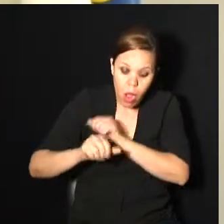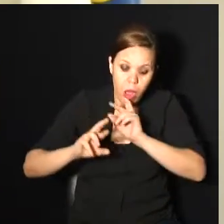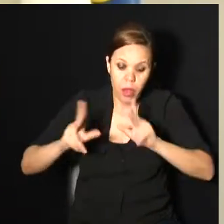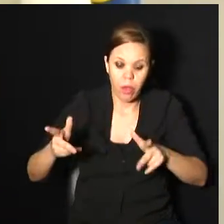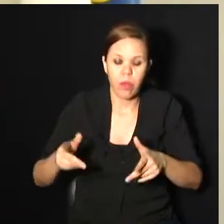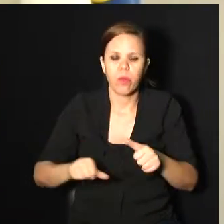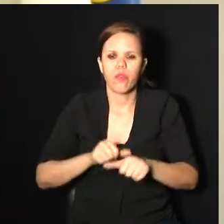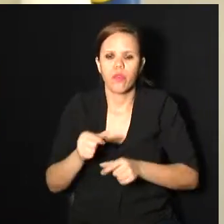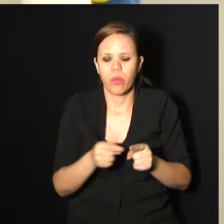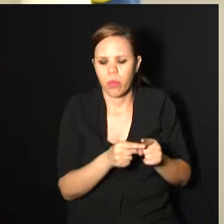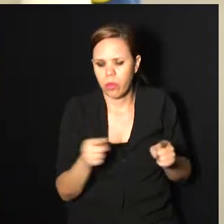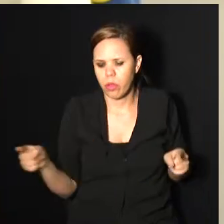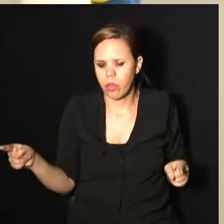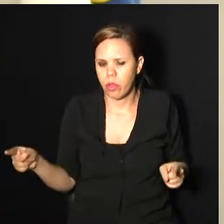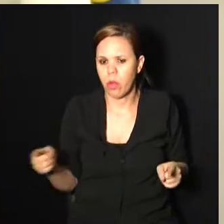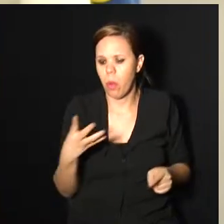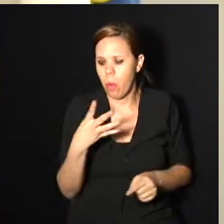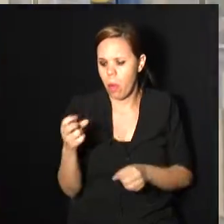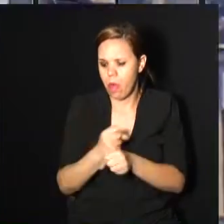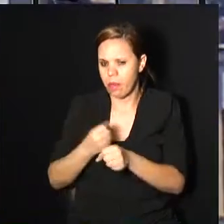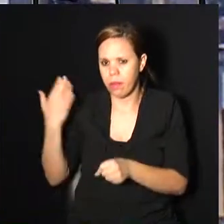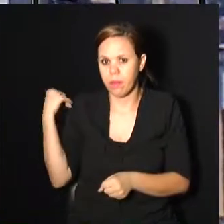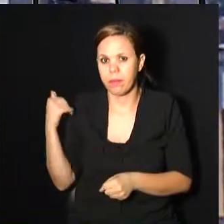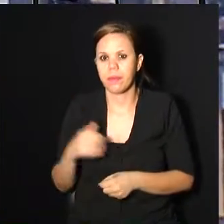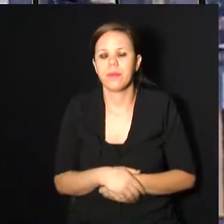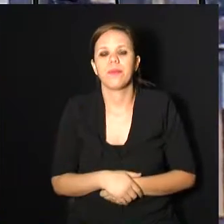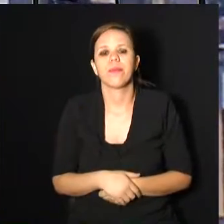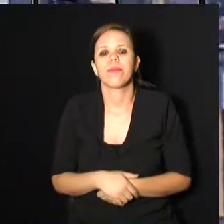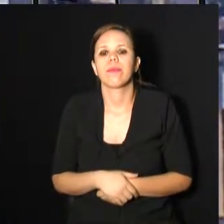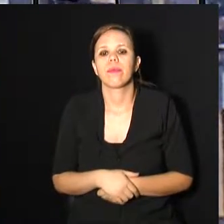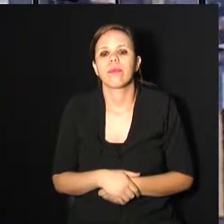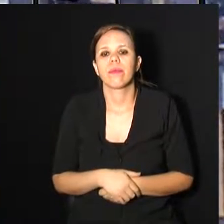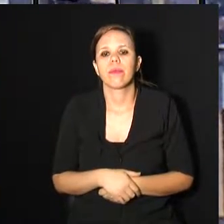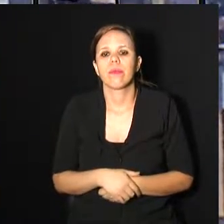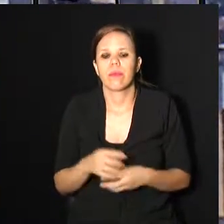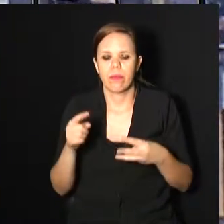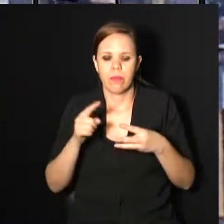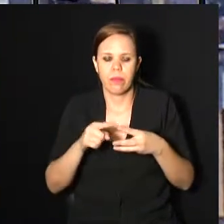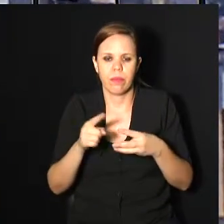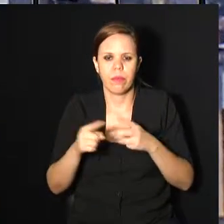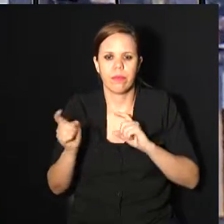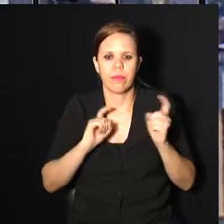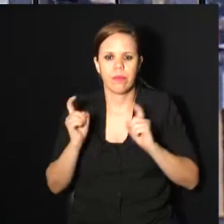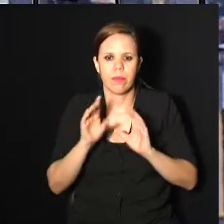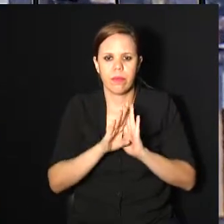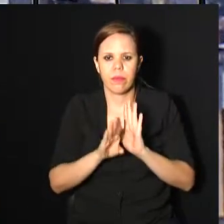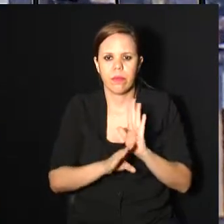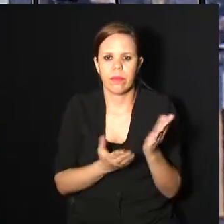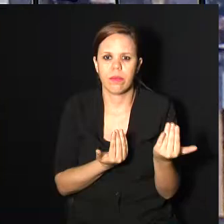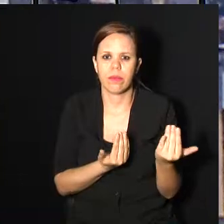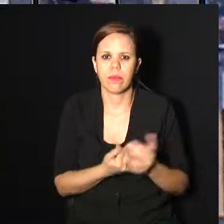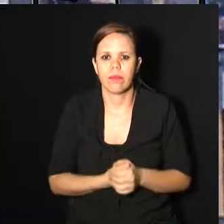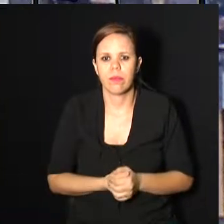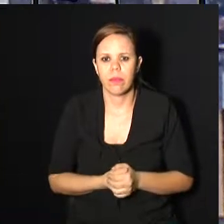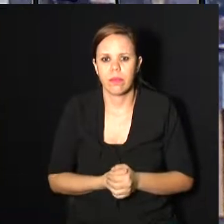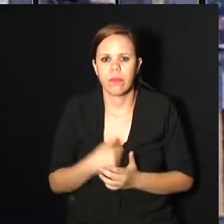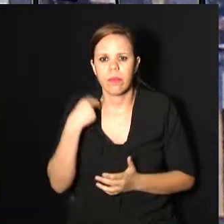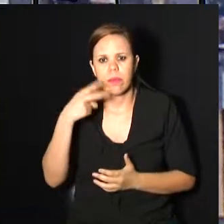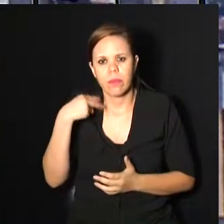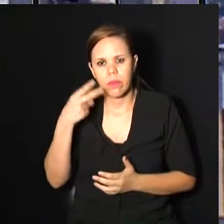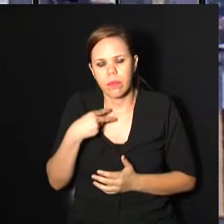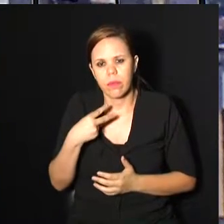um período aí de 30, 40 anos atrás. Na terceira reunião do programa Parlamento Jovem, os